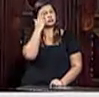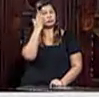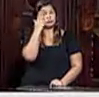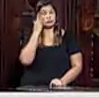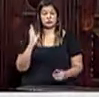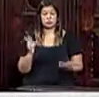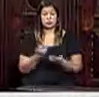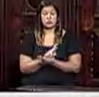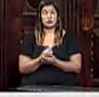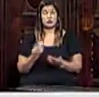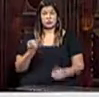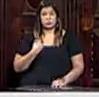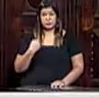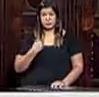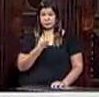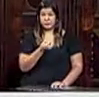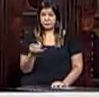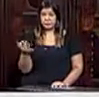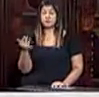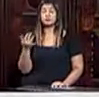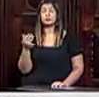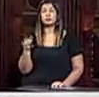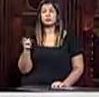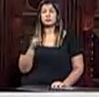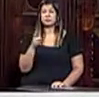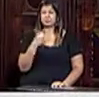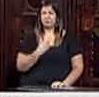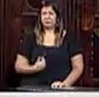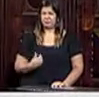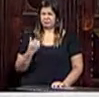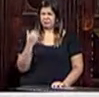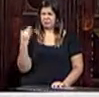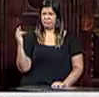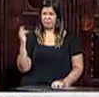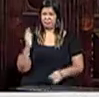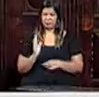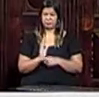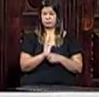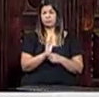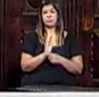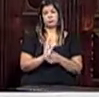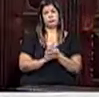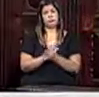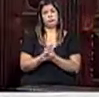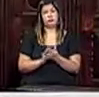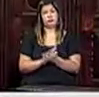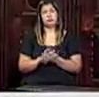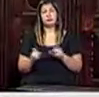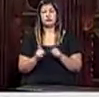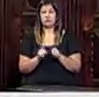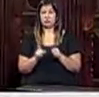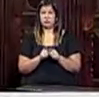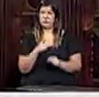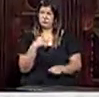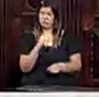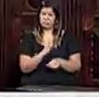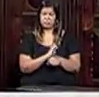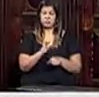realidade, desses números, tunga o Estado do Rio de Janeiro na aplicação